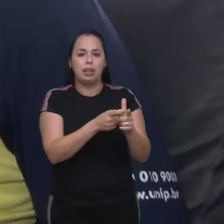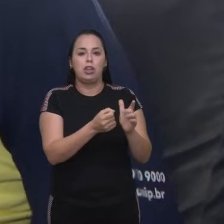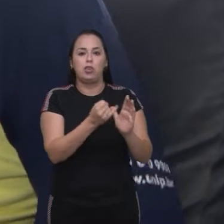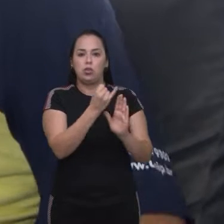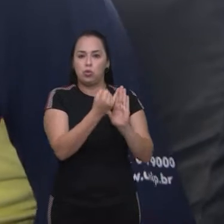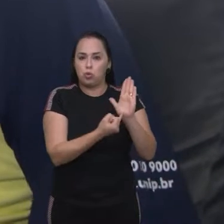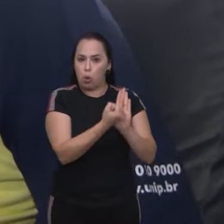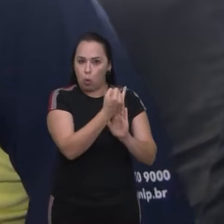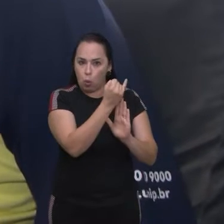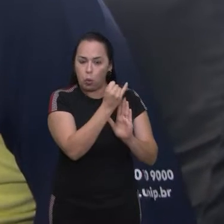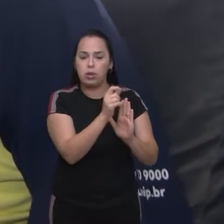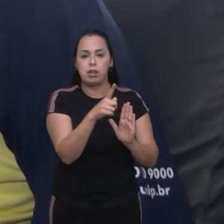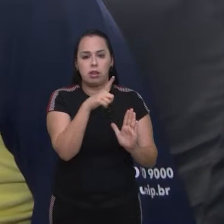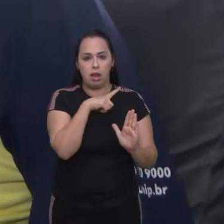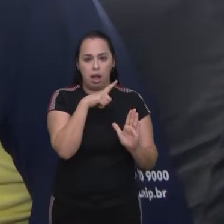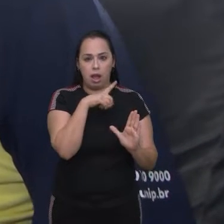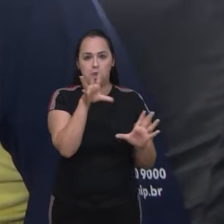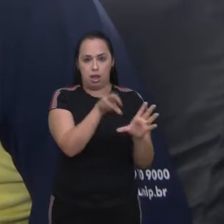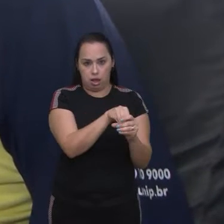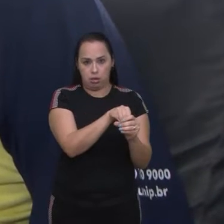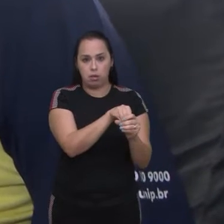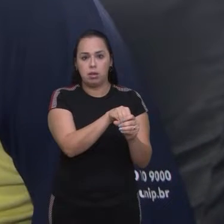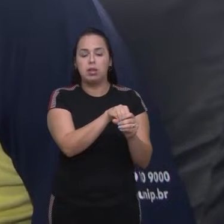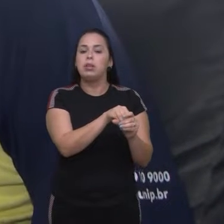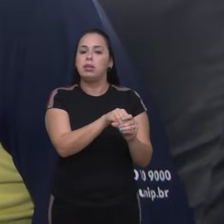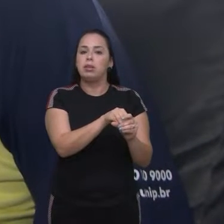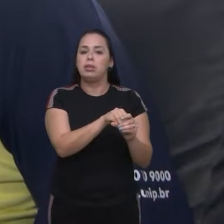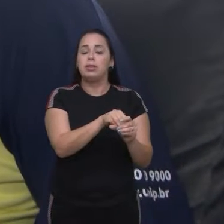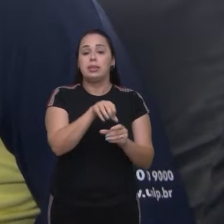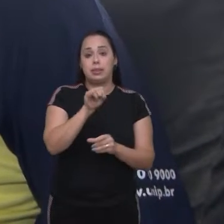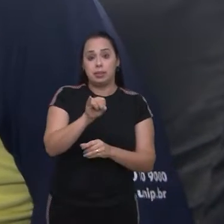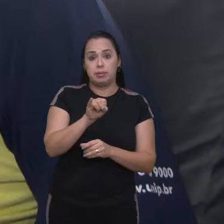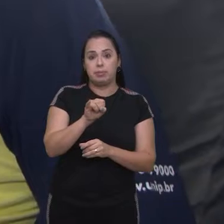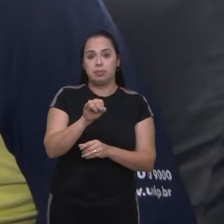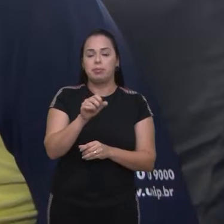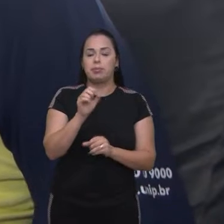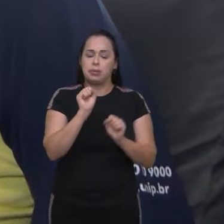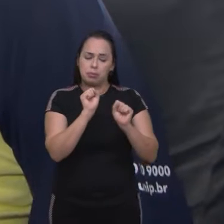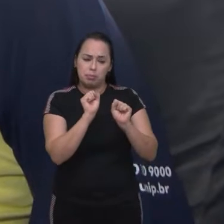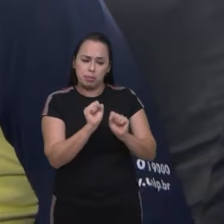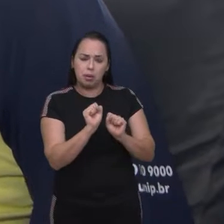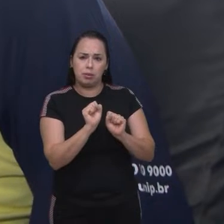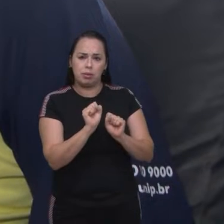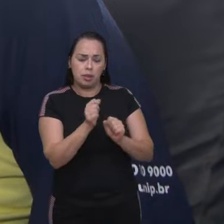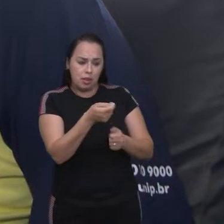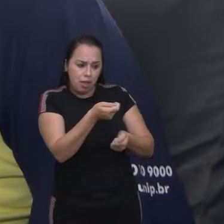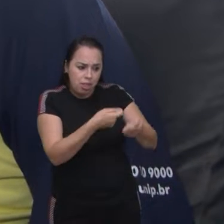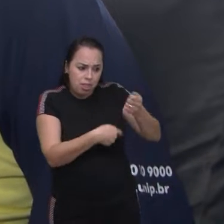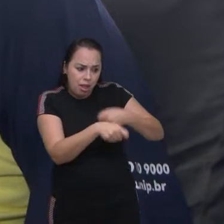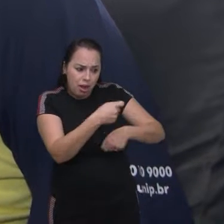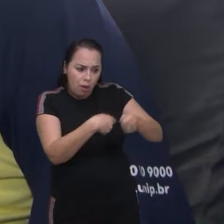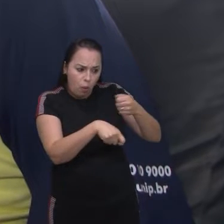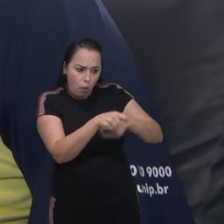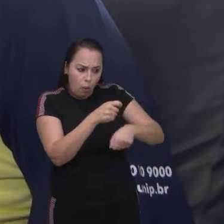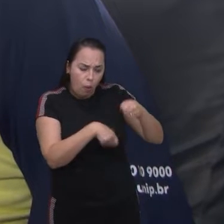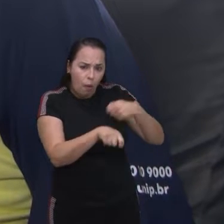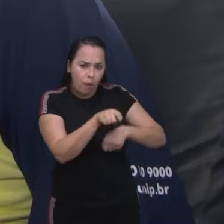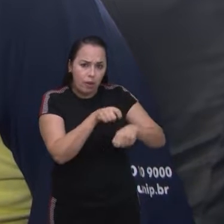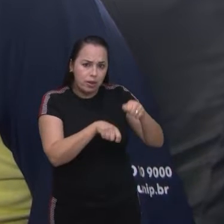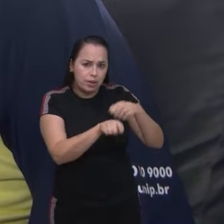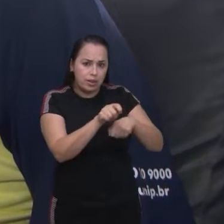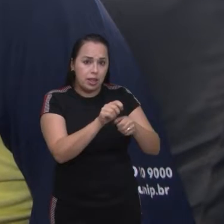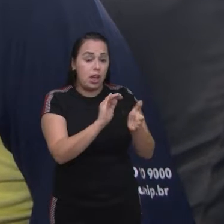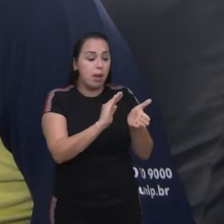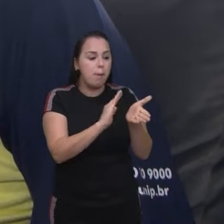líquido e certo que nessa dívida tem uma carga de juros já embutido nela. Então, se você tem a possibilidade